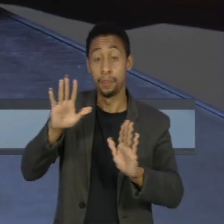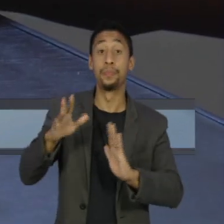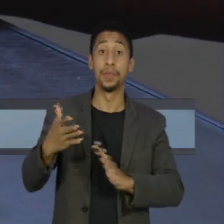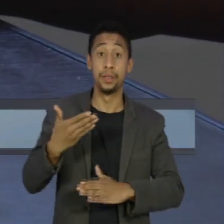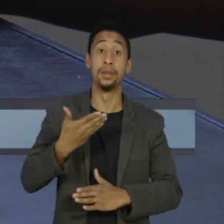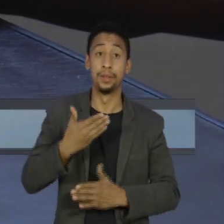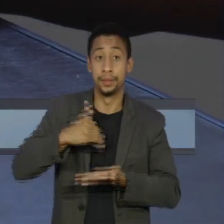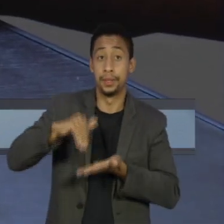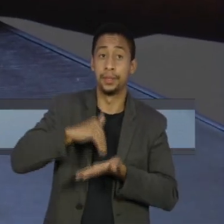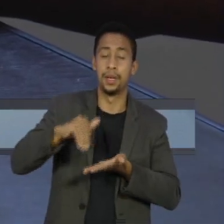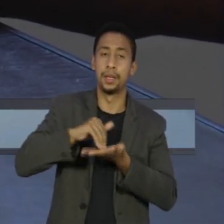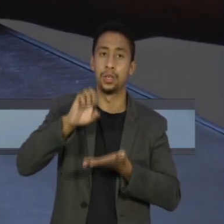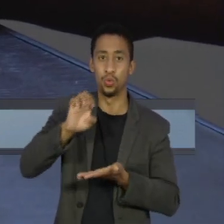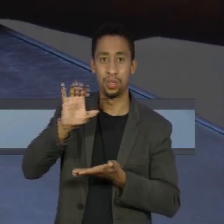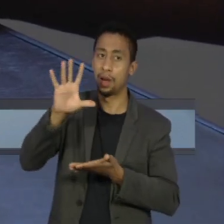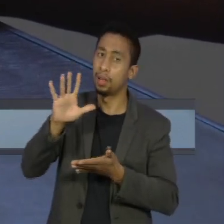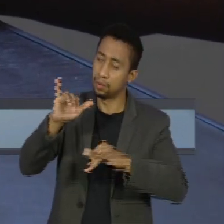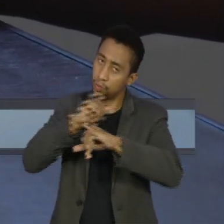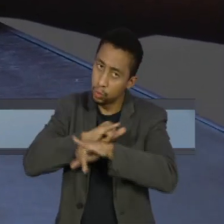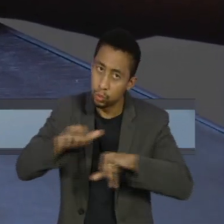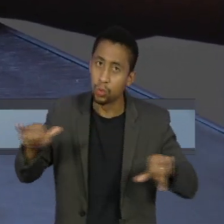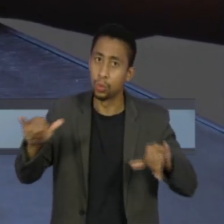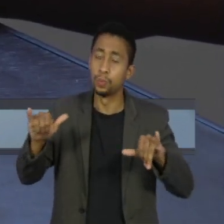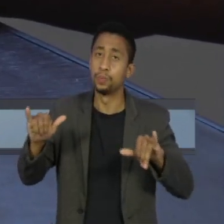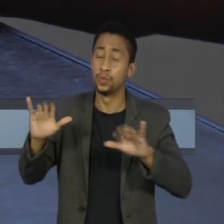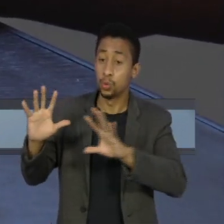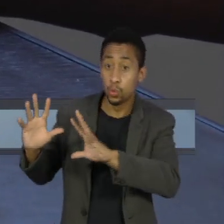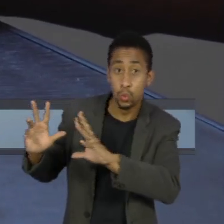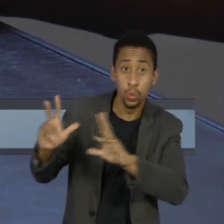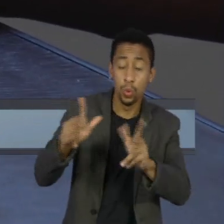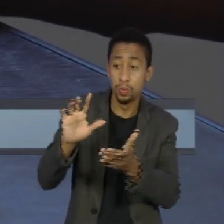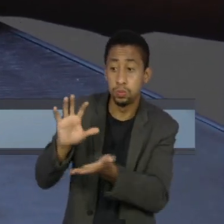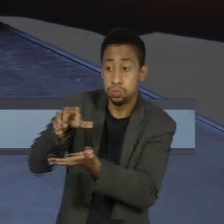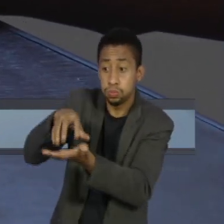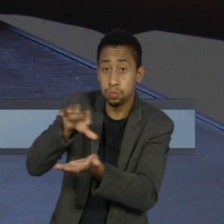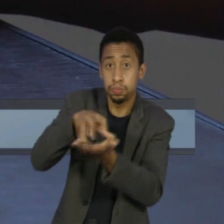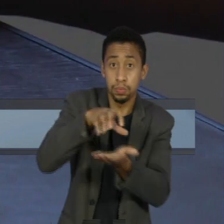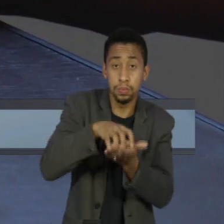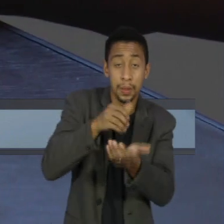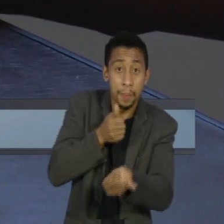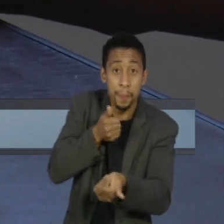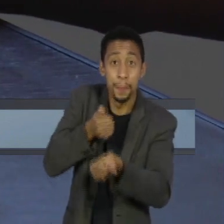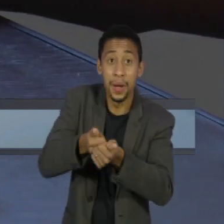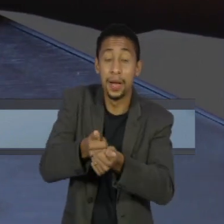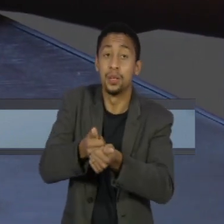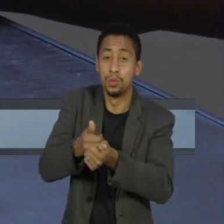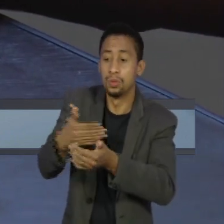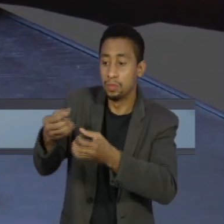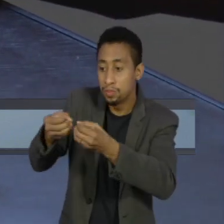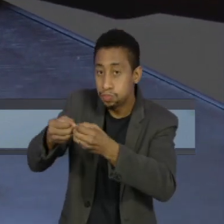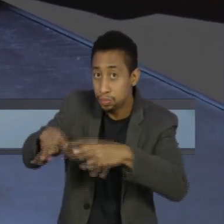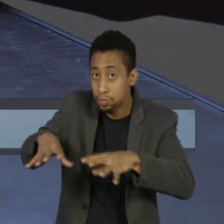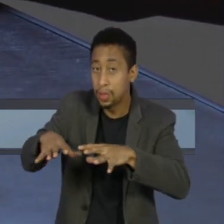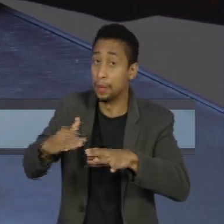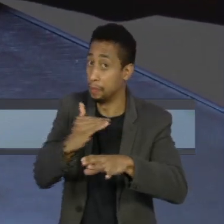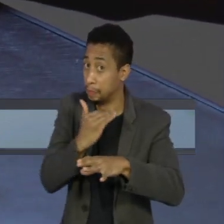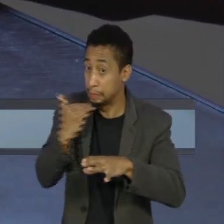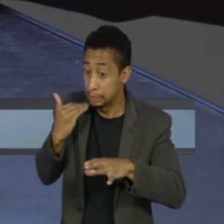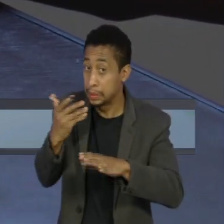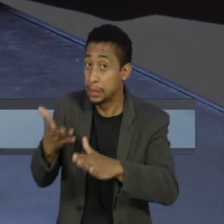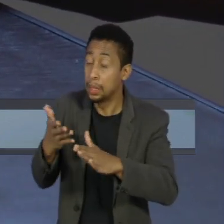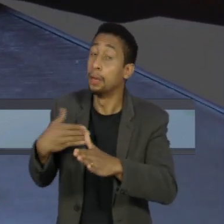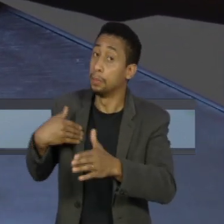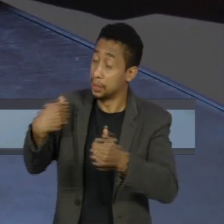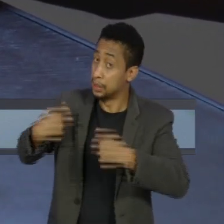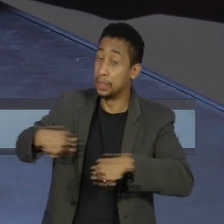Saúde diz que a previsão é de que todas as unidades com vencimento próximo devem ser utilizadas antes mesmo do fim do